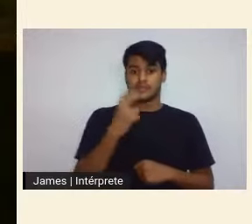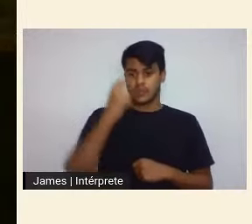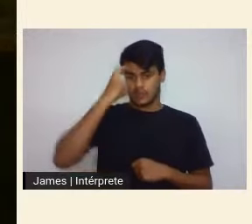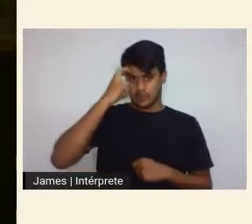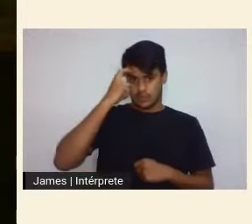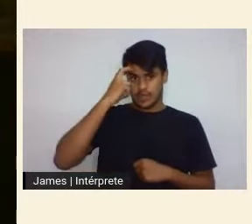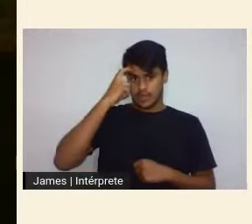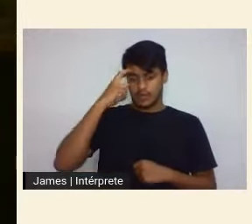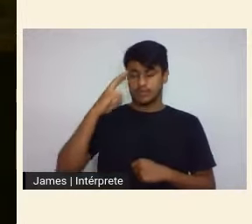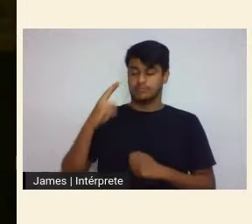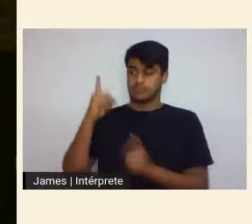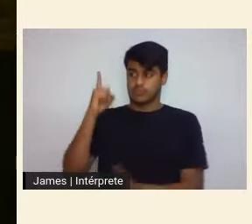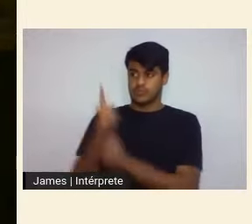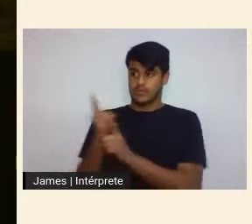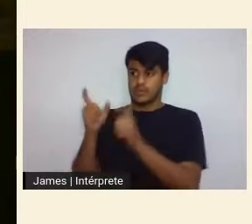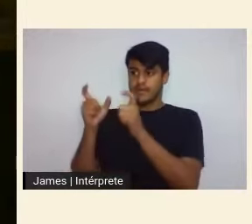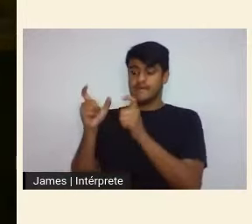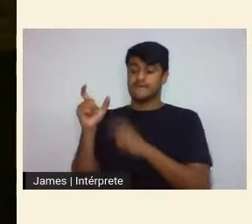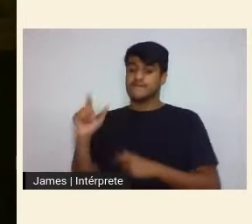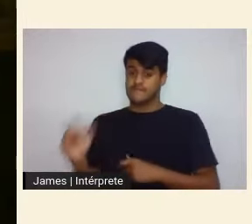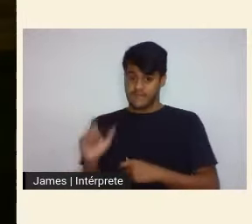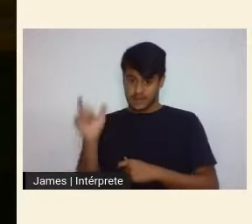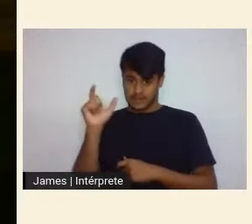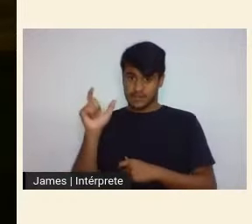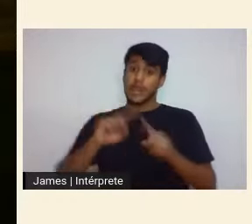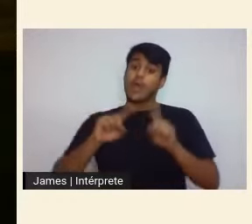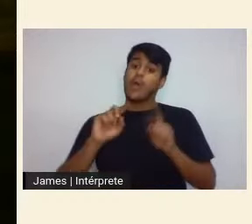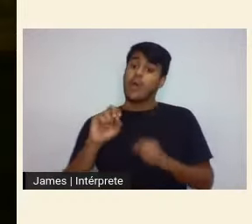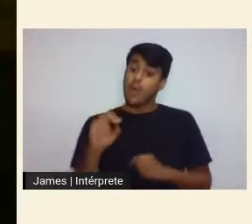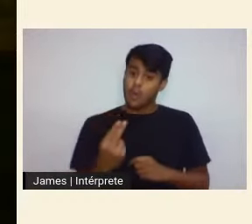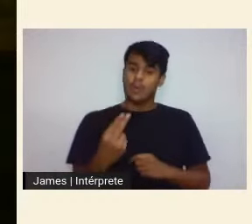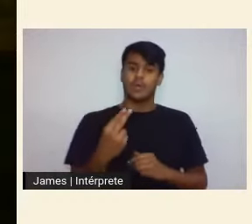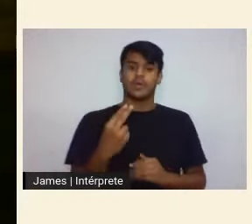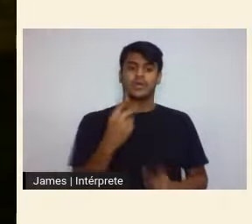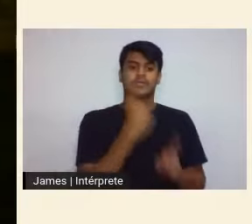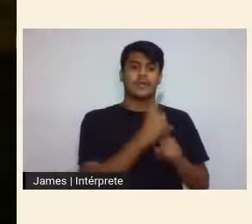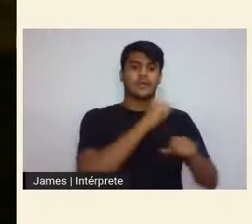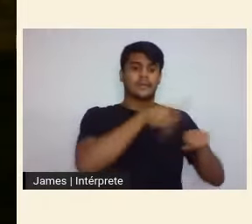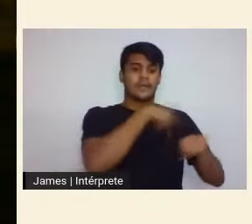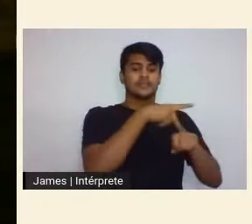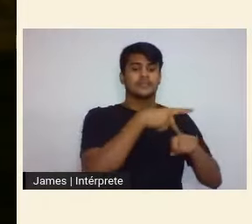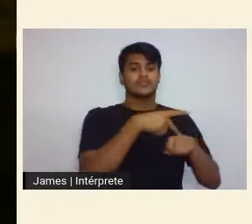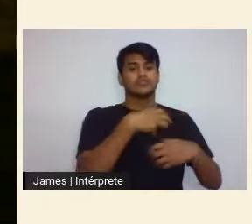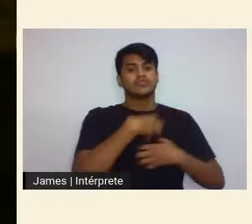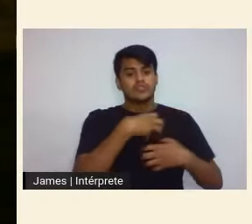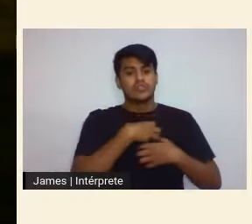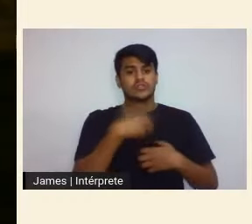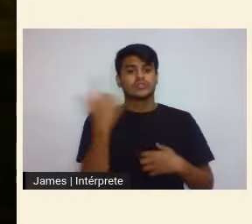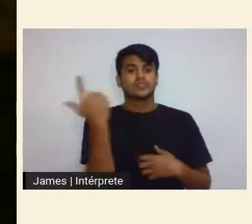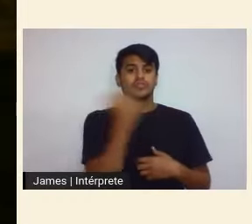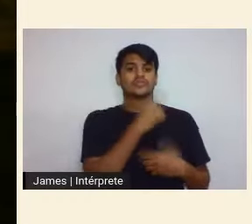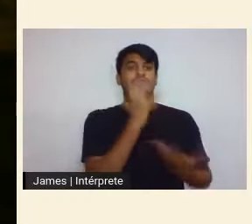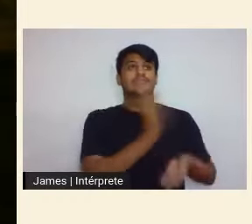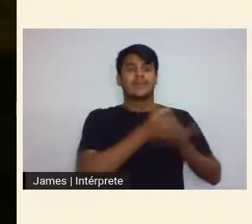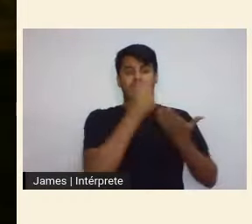intelectuais franceses, ou adotaram principalmente Paris como uma sede. Isso ocorreu com